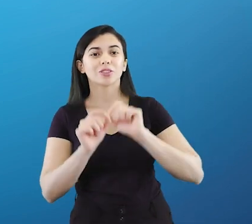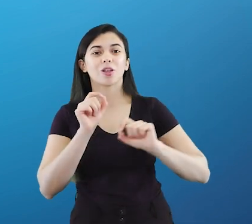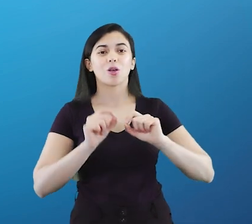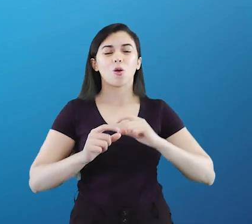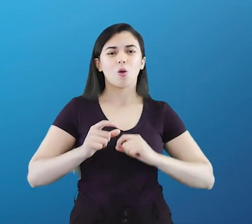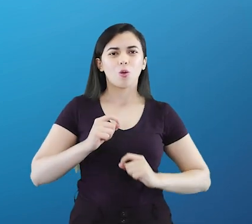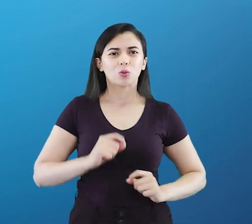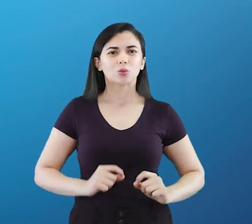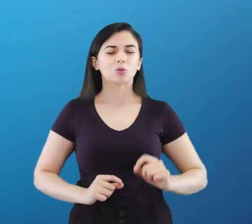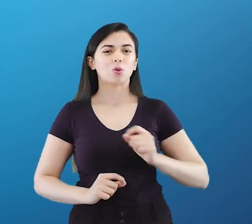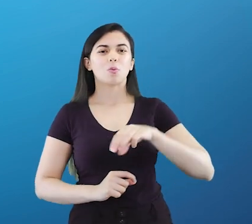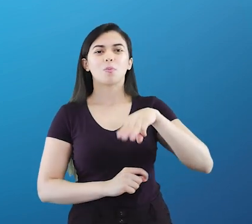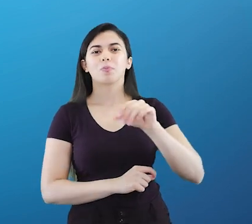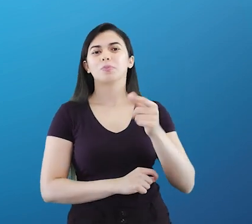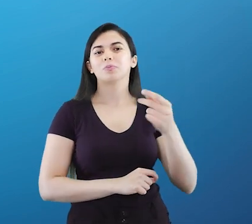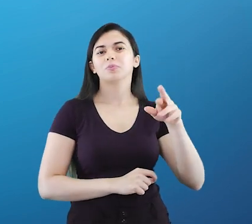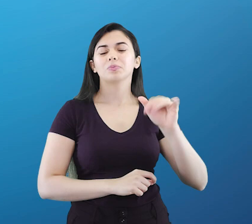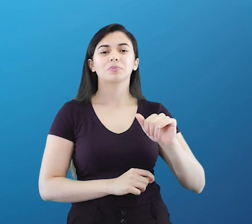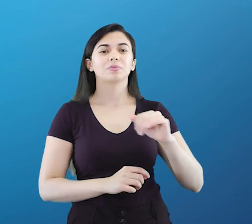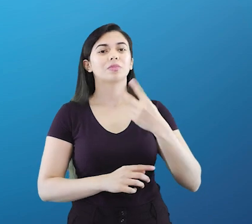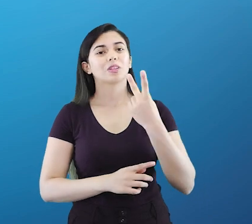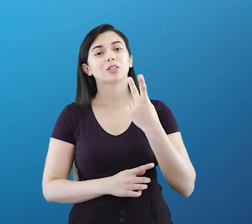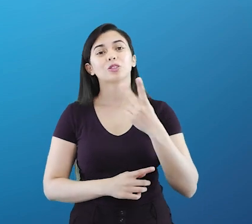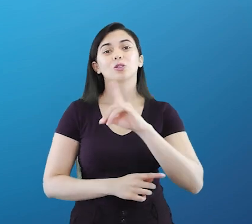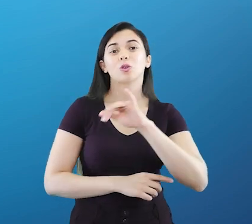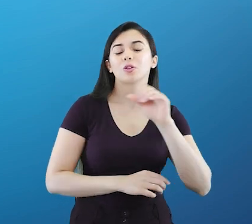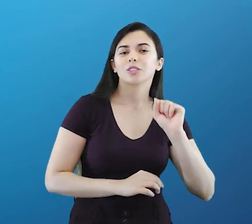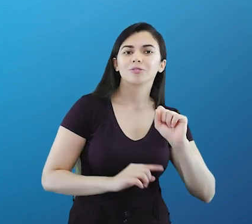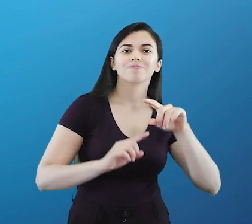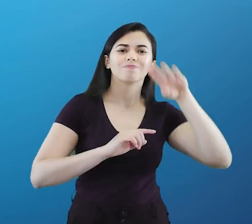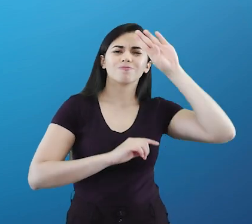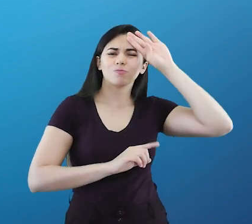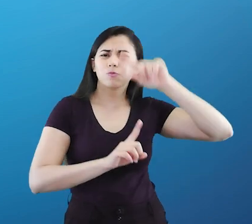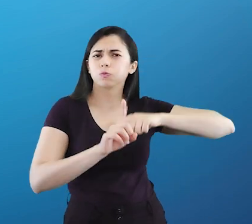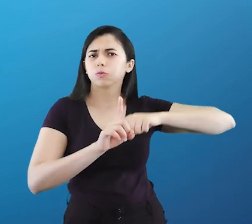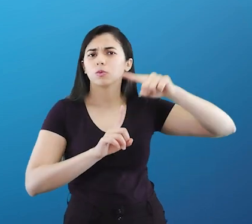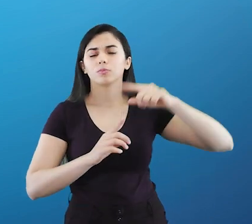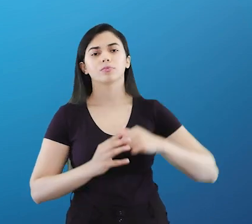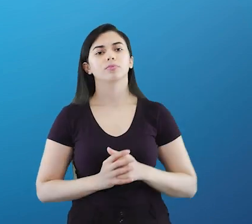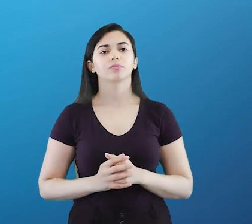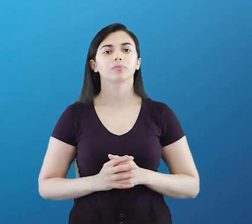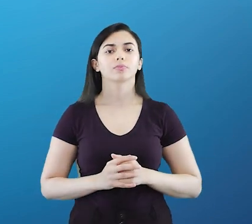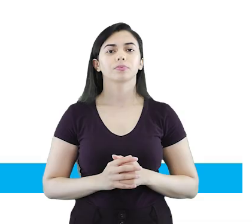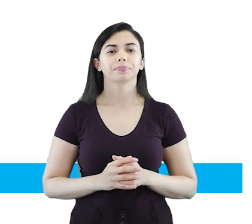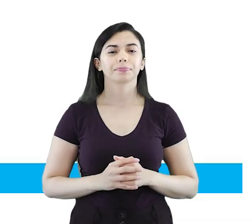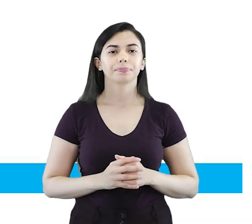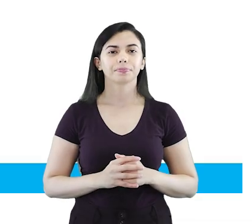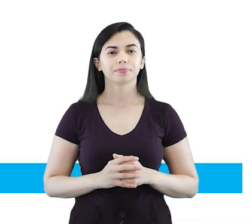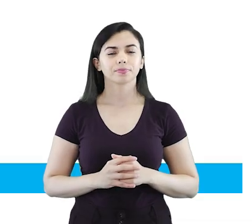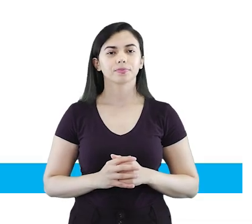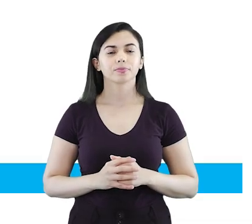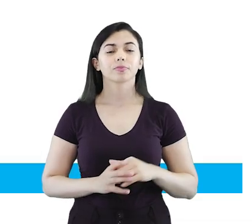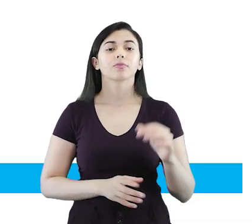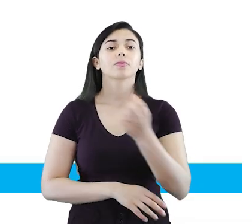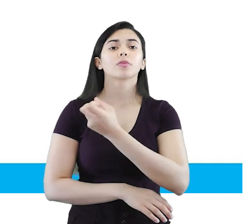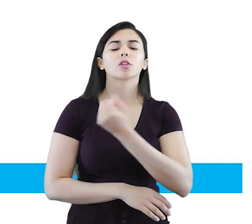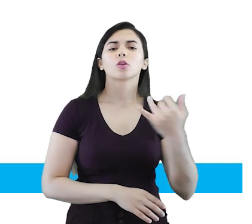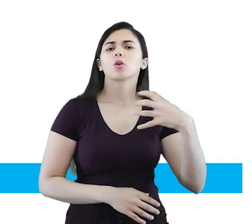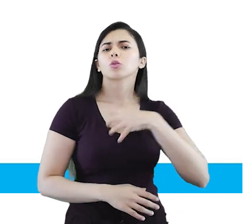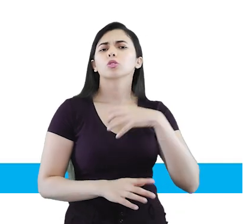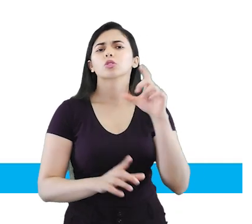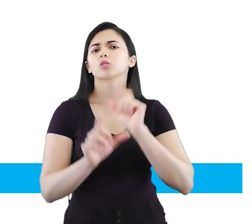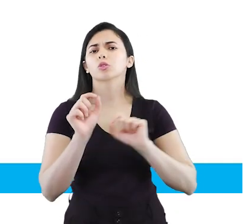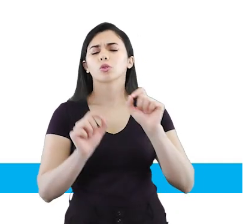muito característica da malária a cada 2 dias. E aí o ciclo acontece. Quais são os